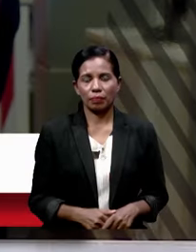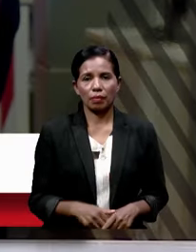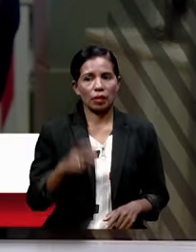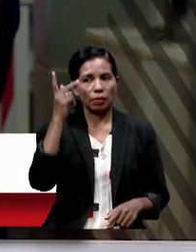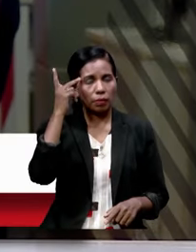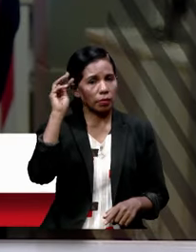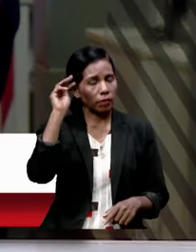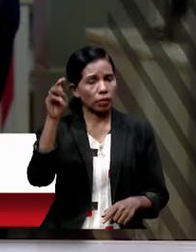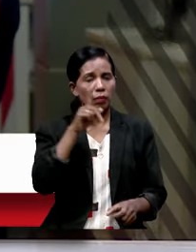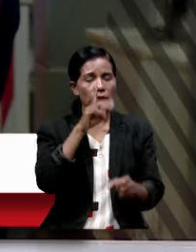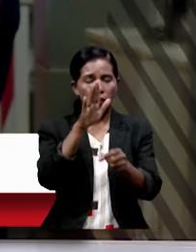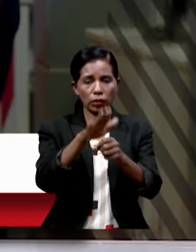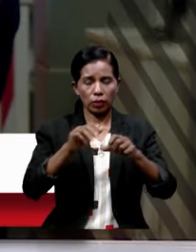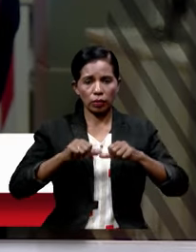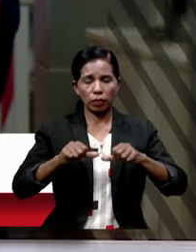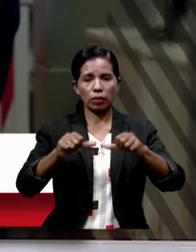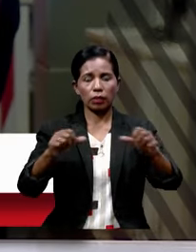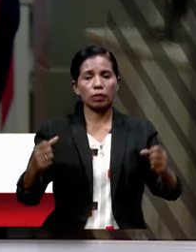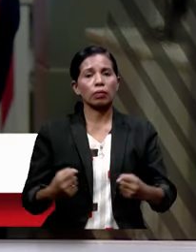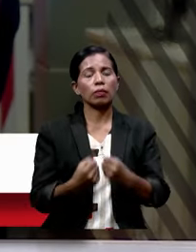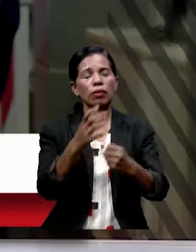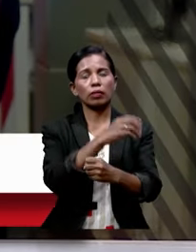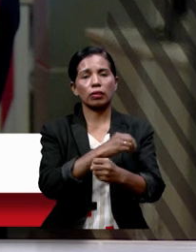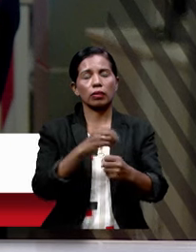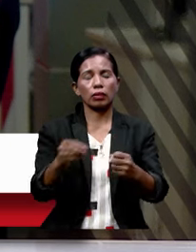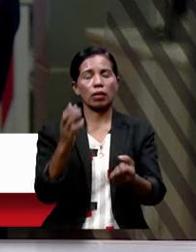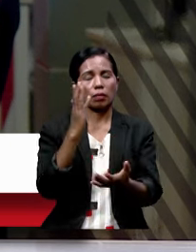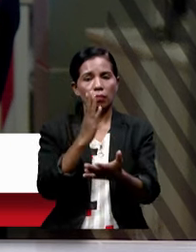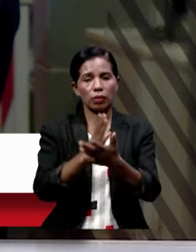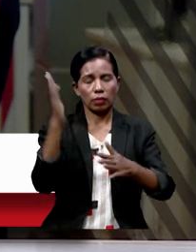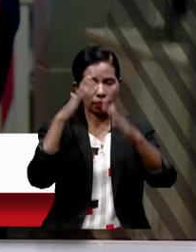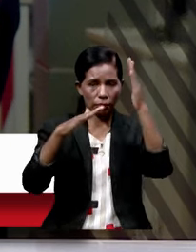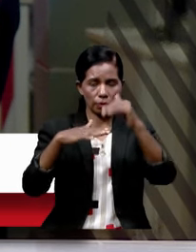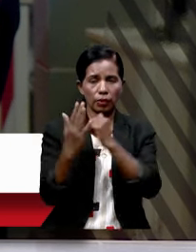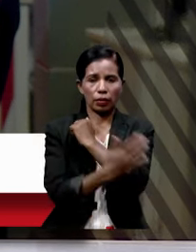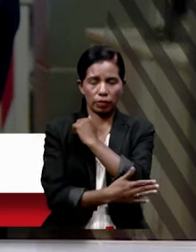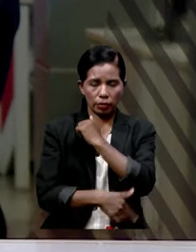Primeiro-ministro promete se continua a atividade de boxe, onde minimiza conflito e relaram.